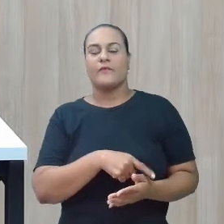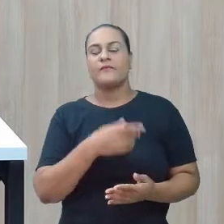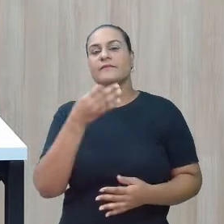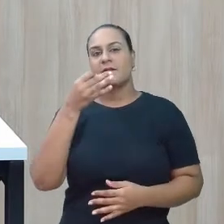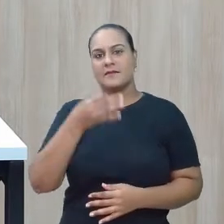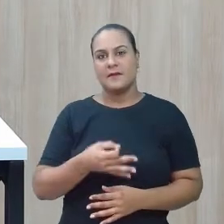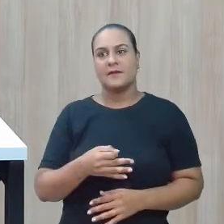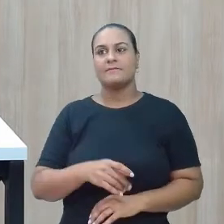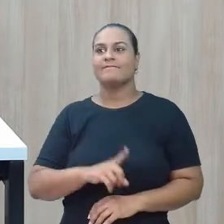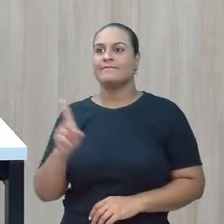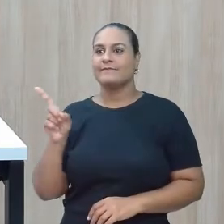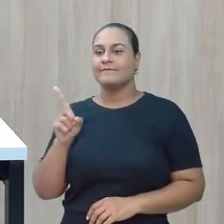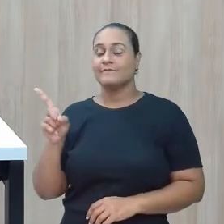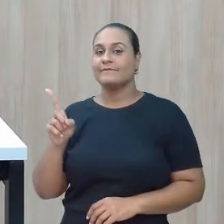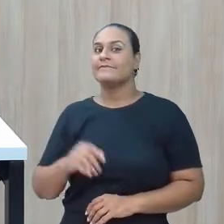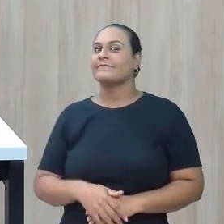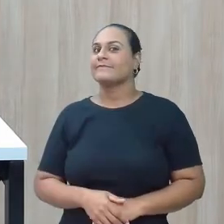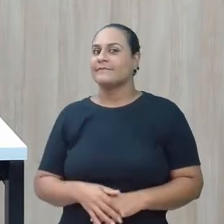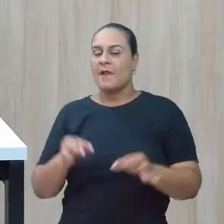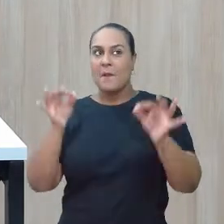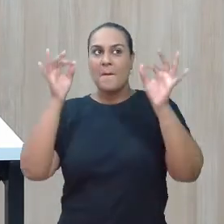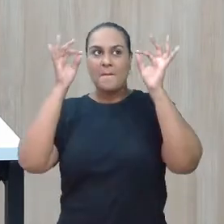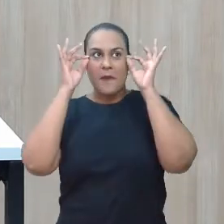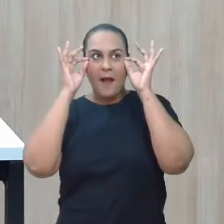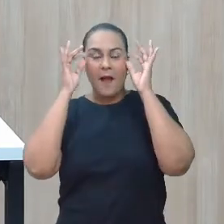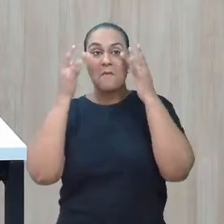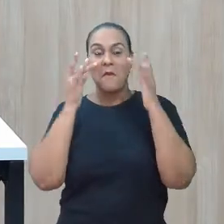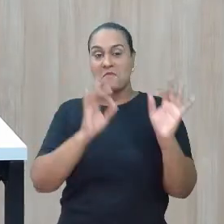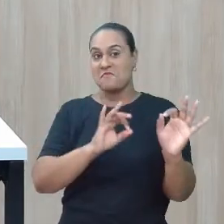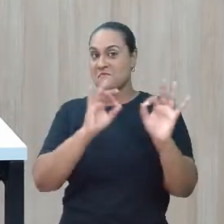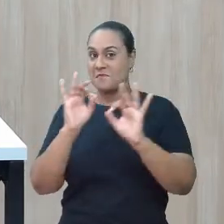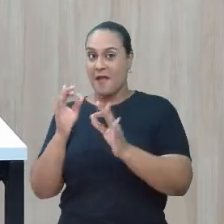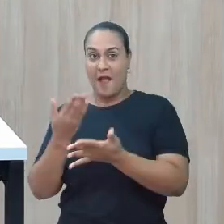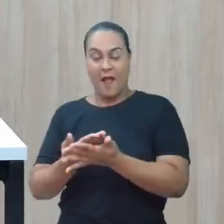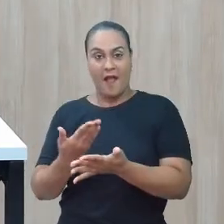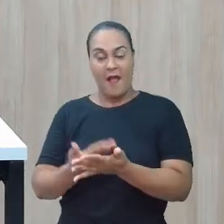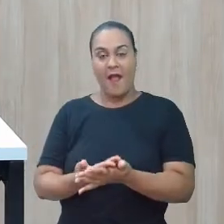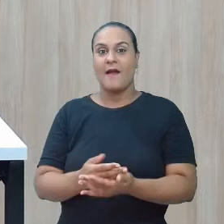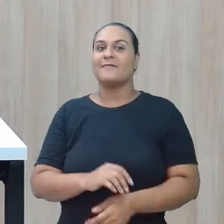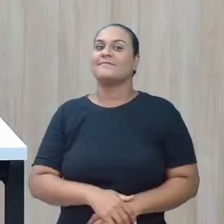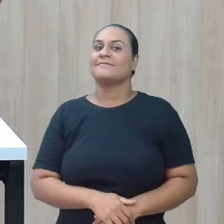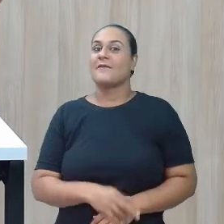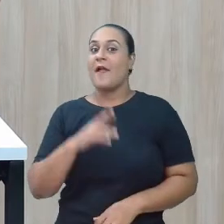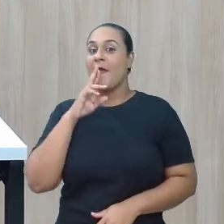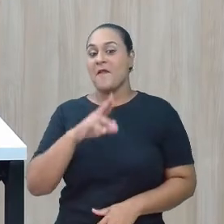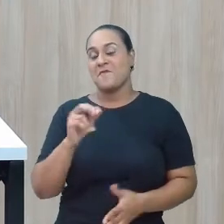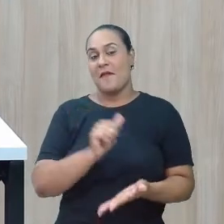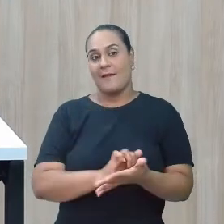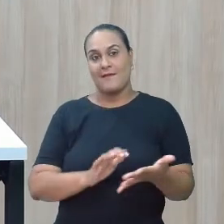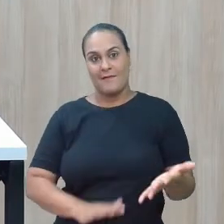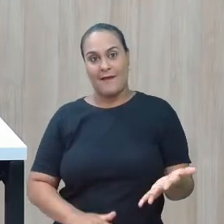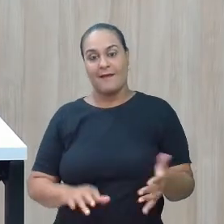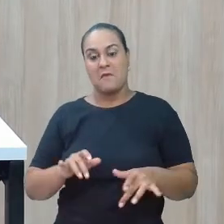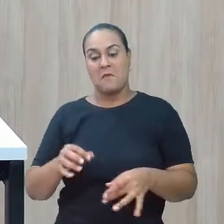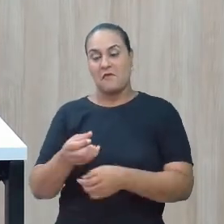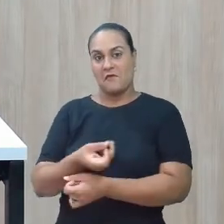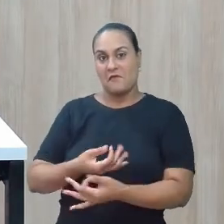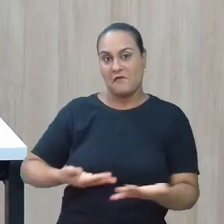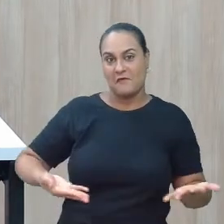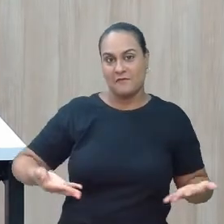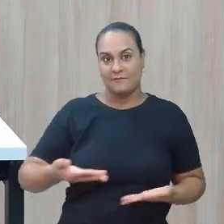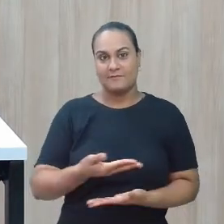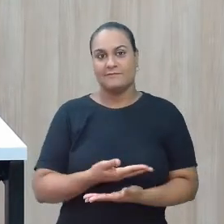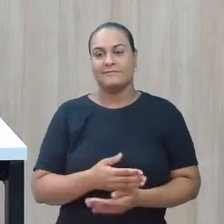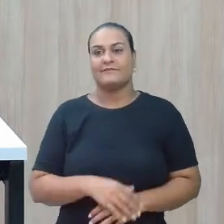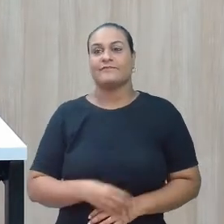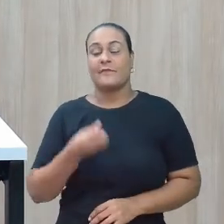está enxergando bem, pode assistir a aula, pode fazer as tarefas, né? Pode digitar na hora da interação. Então, que